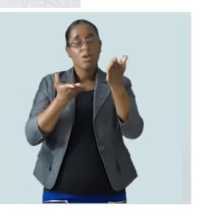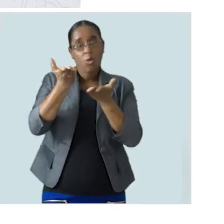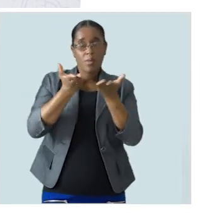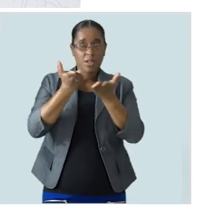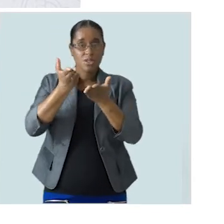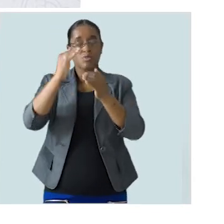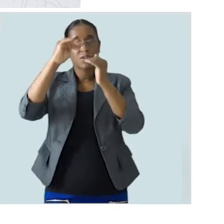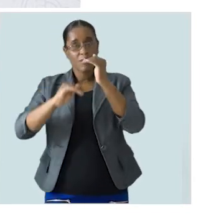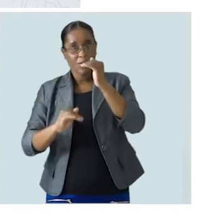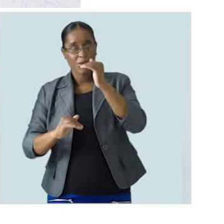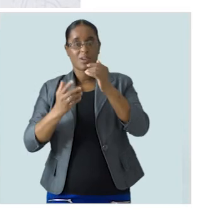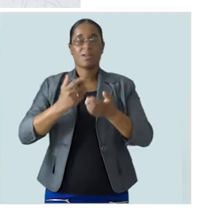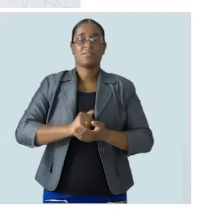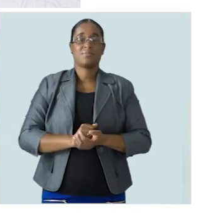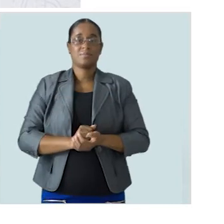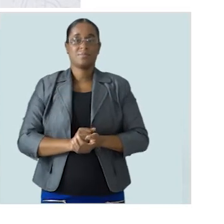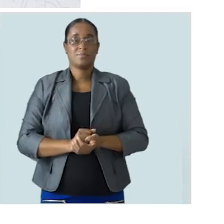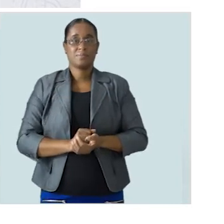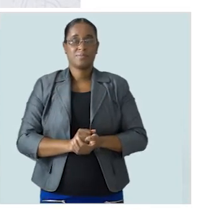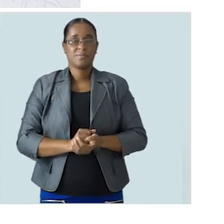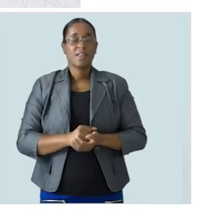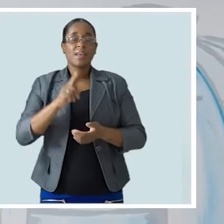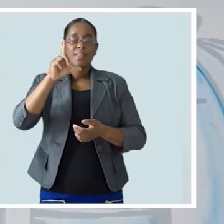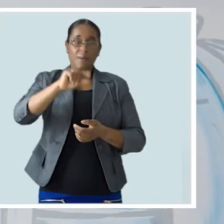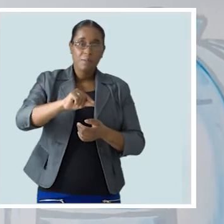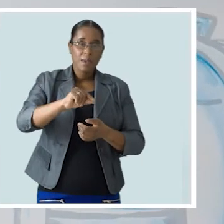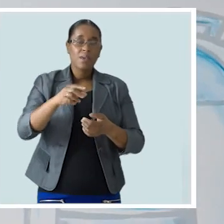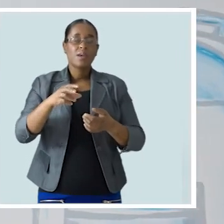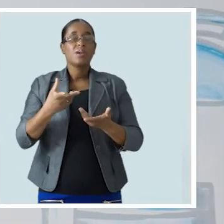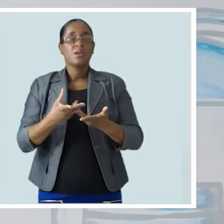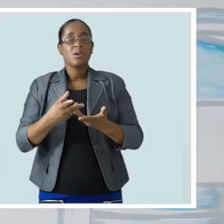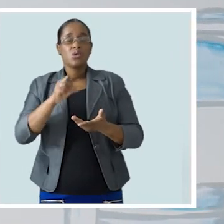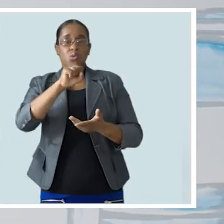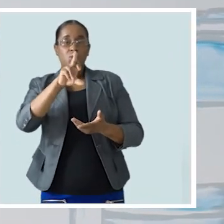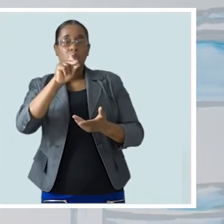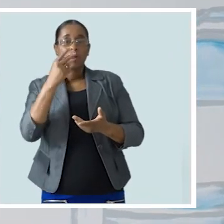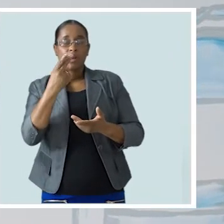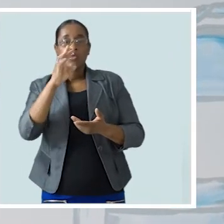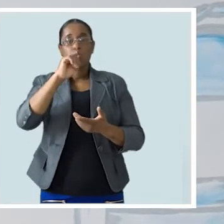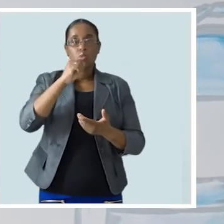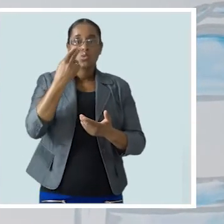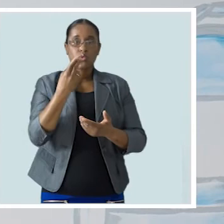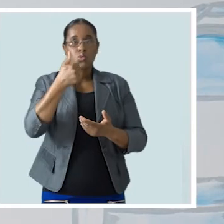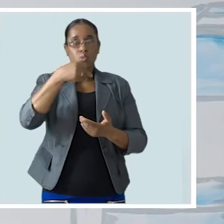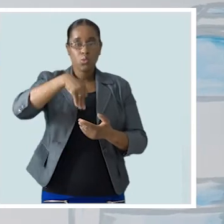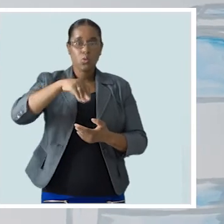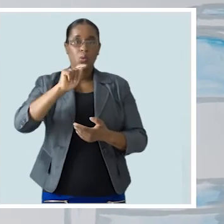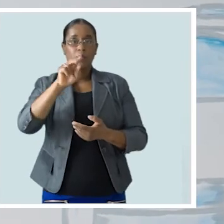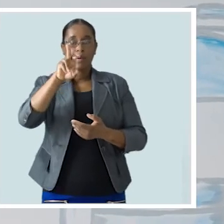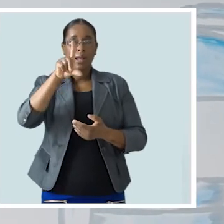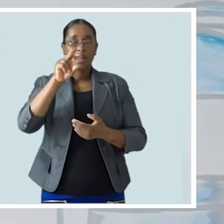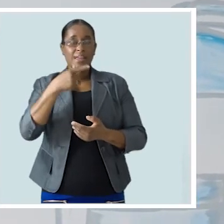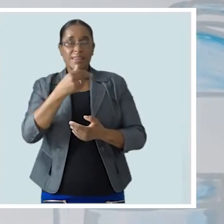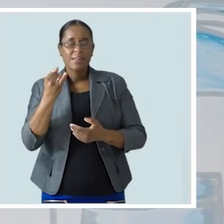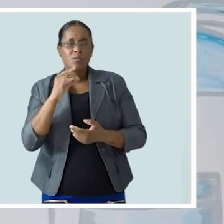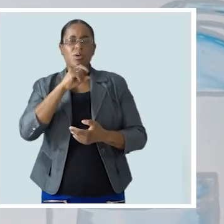de inferioridade. E no grau superlativo, pode ser relativo